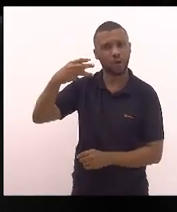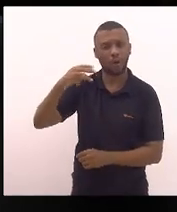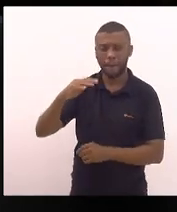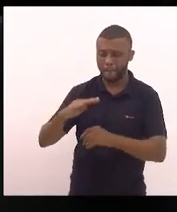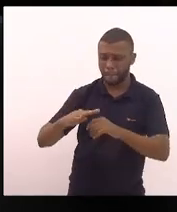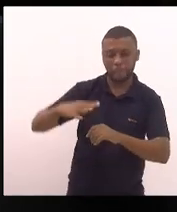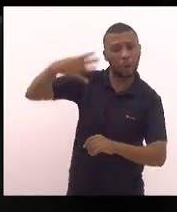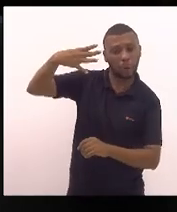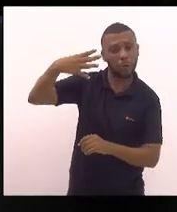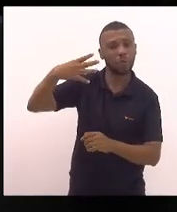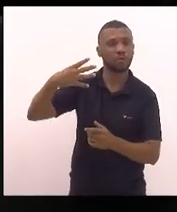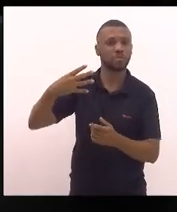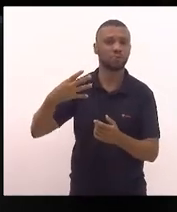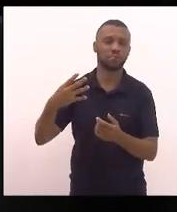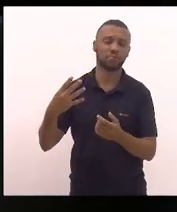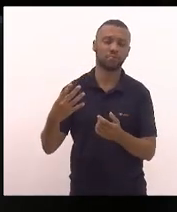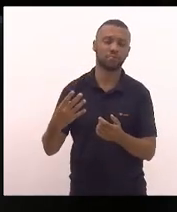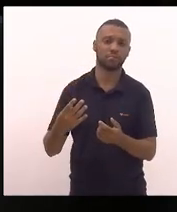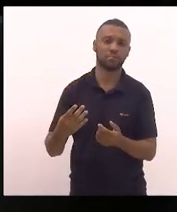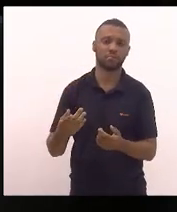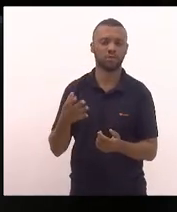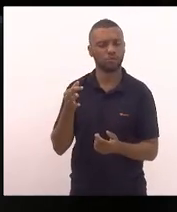decuplicar, porque